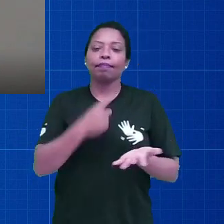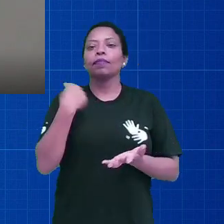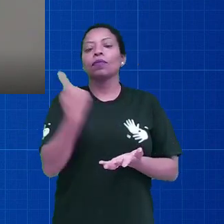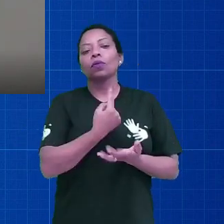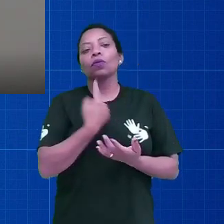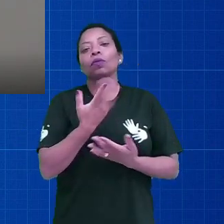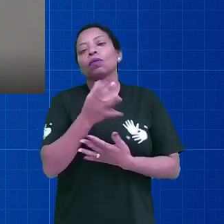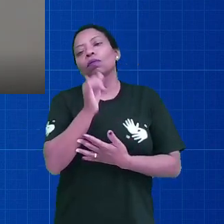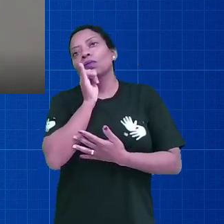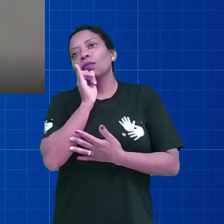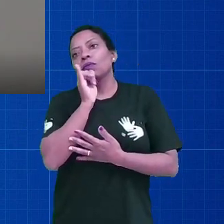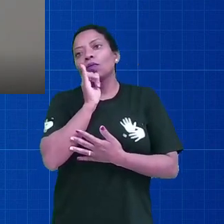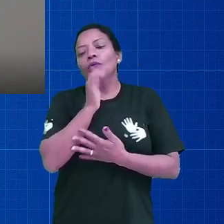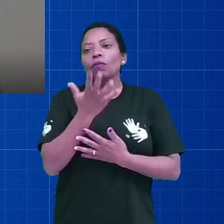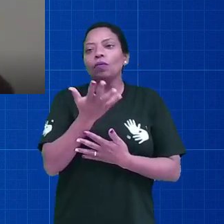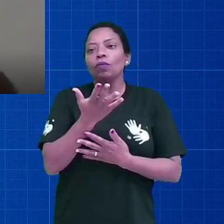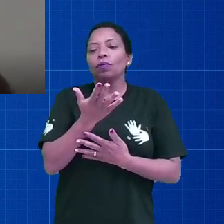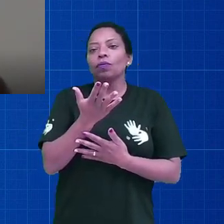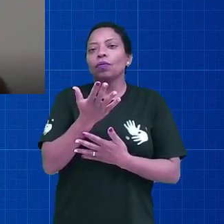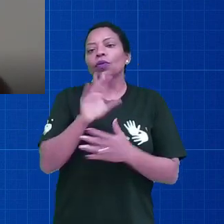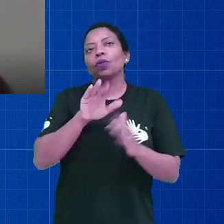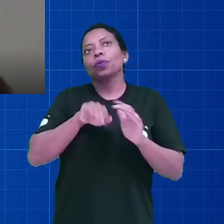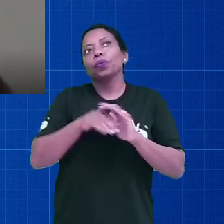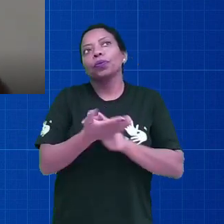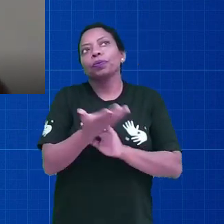embora a gente costuma